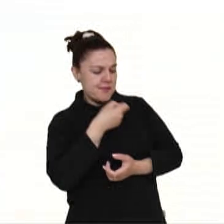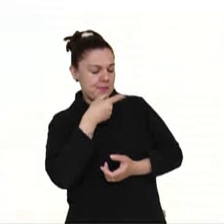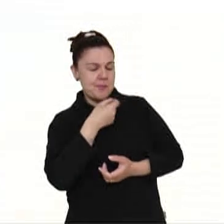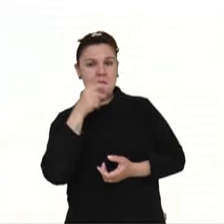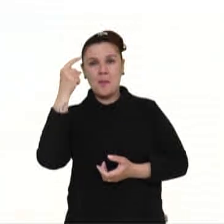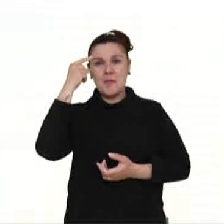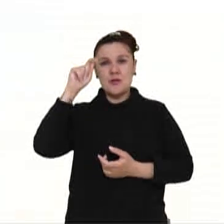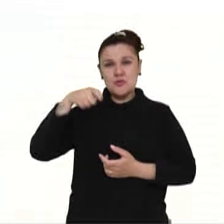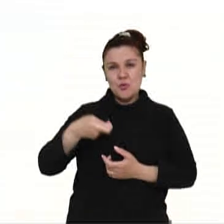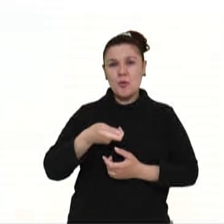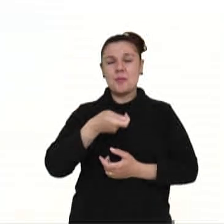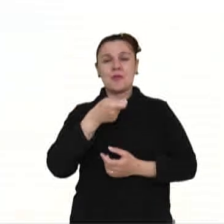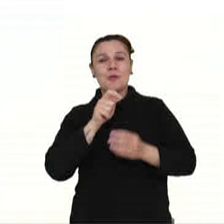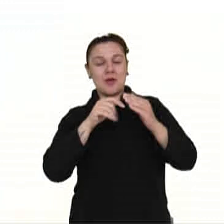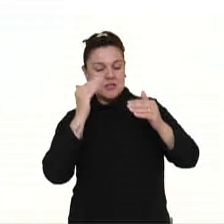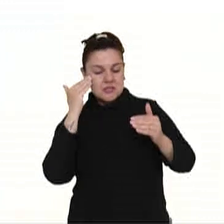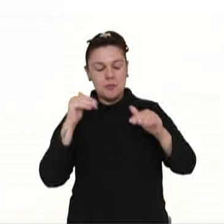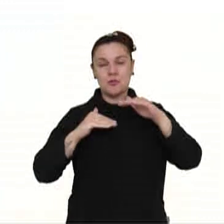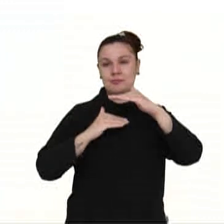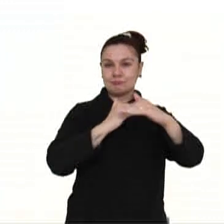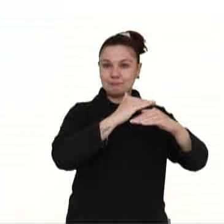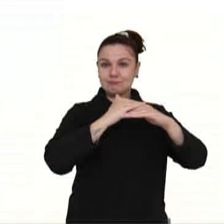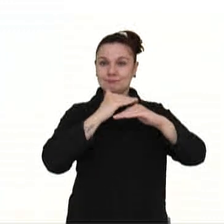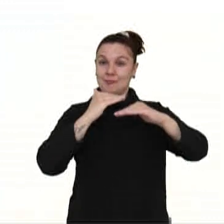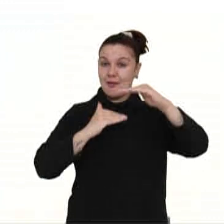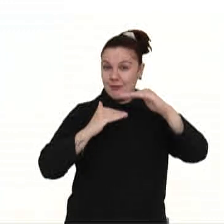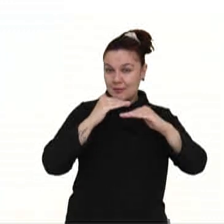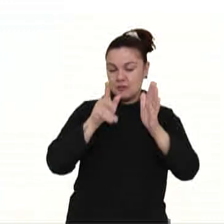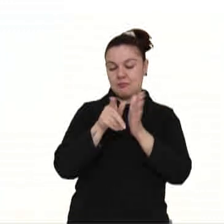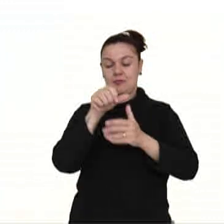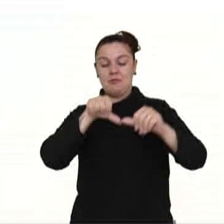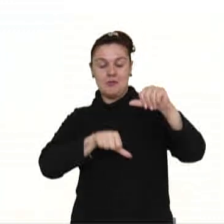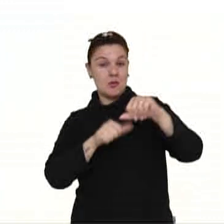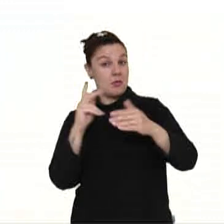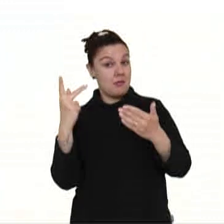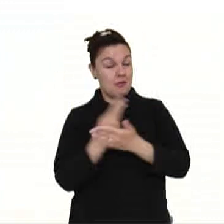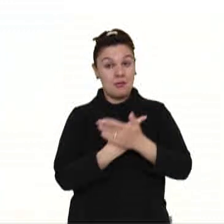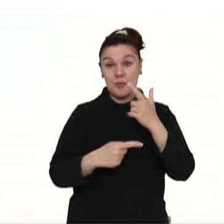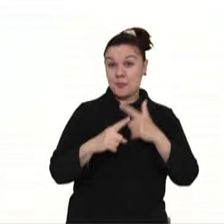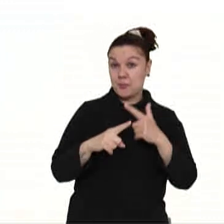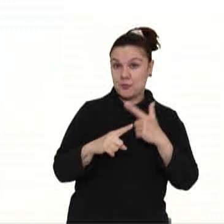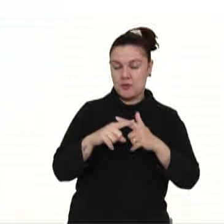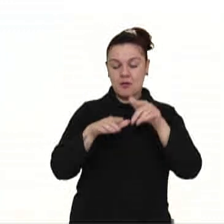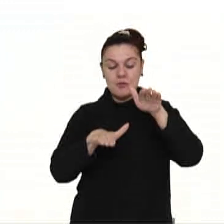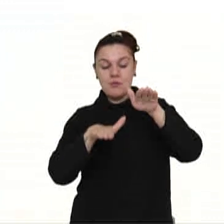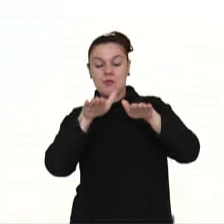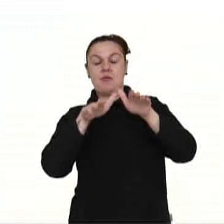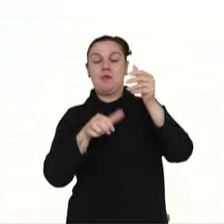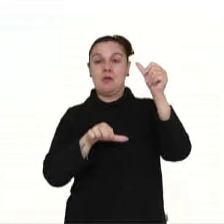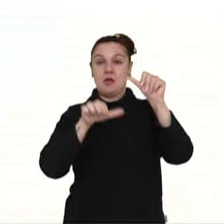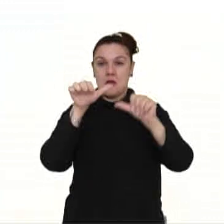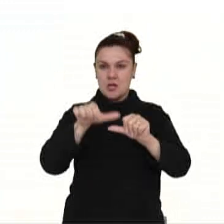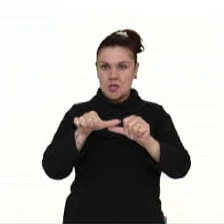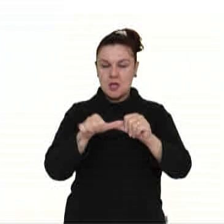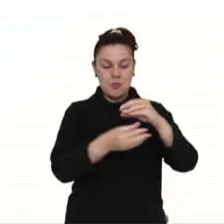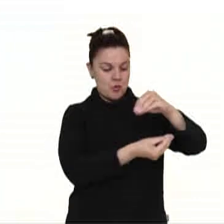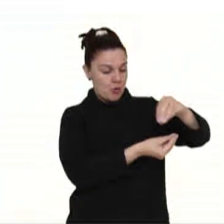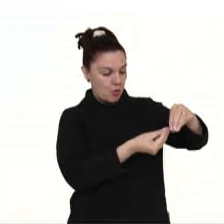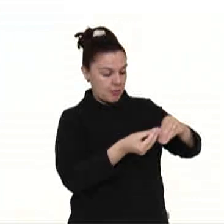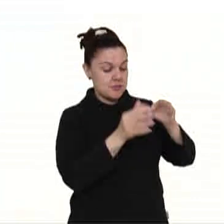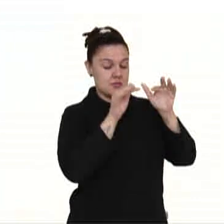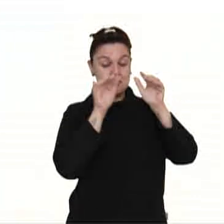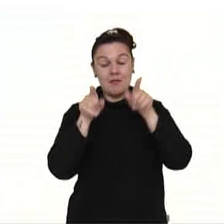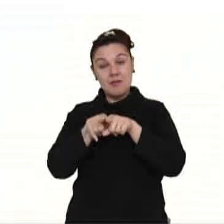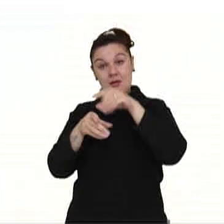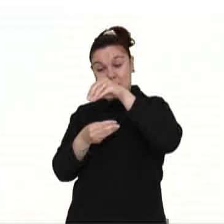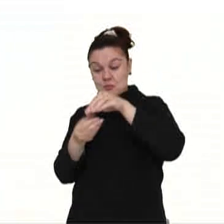tem, conforme o que a gente sabe sobre equilíbrio químico, não é correto, porque no equilíbrio químico, as concentrações de